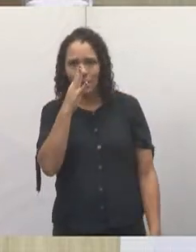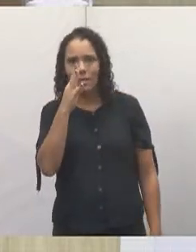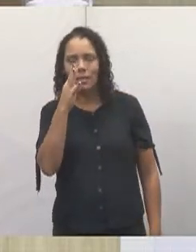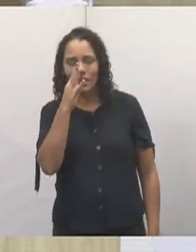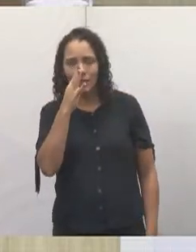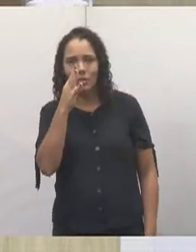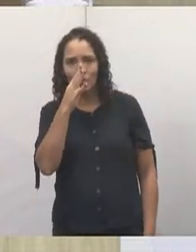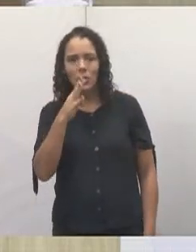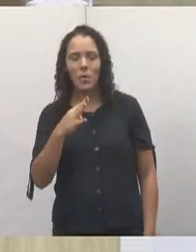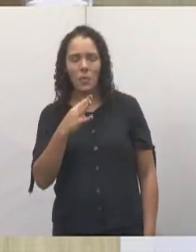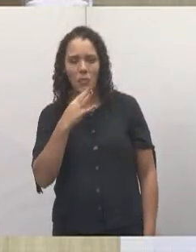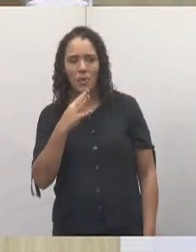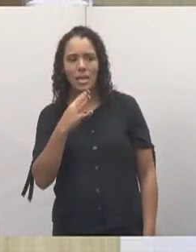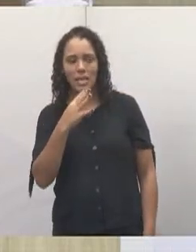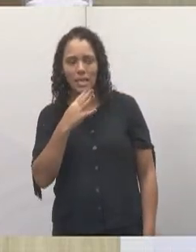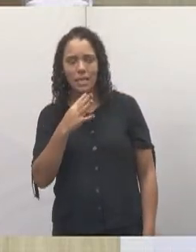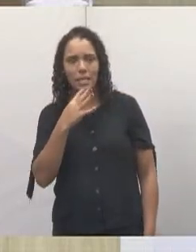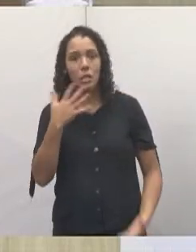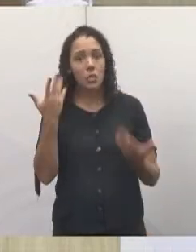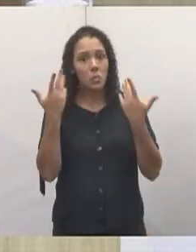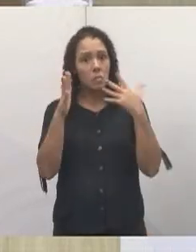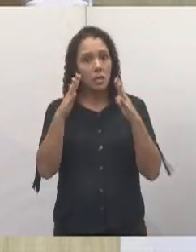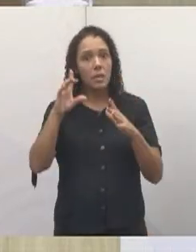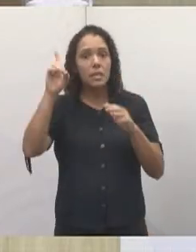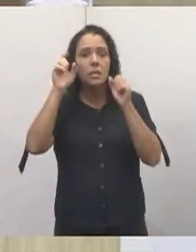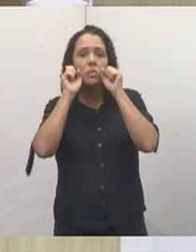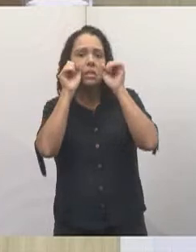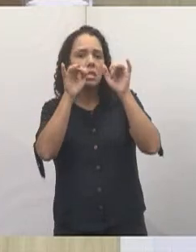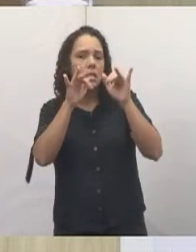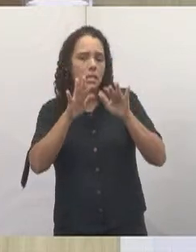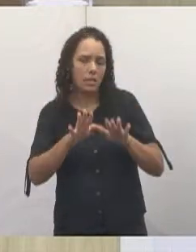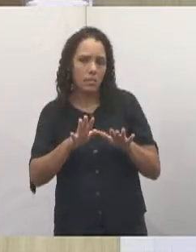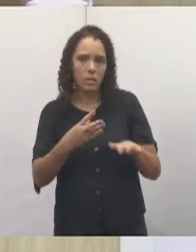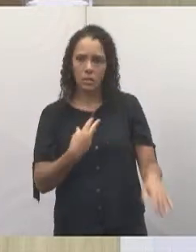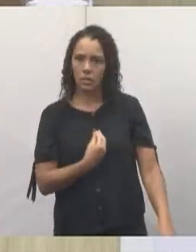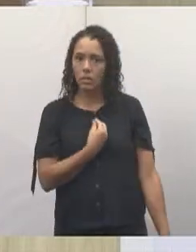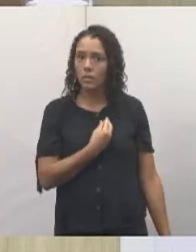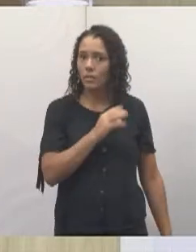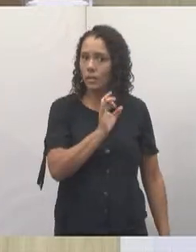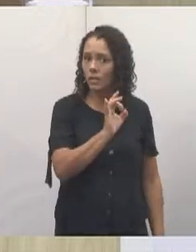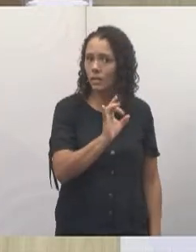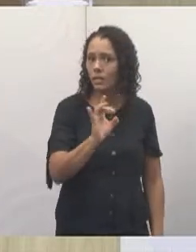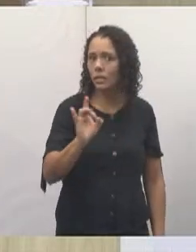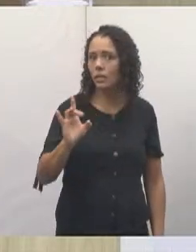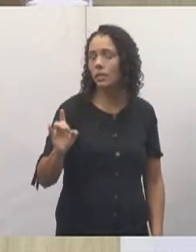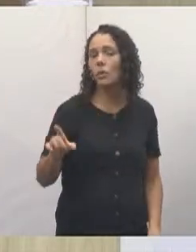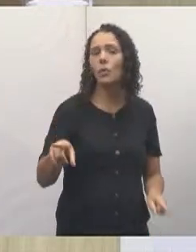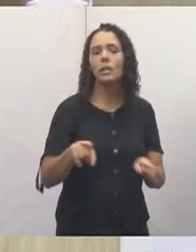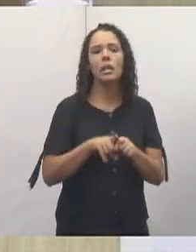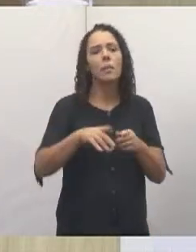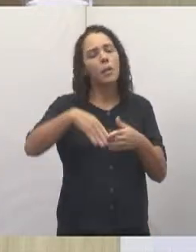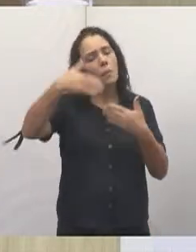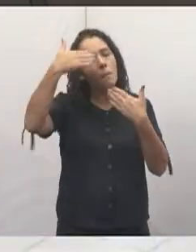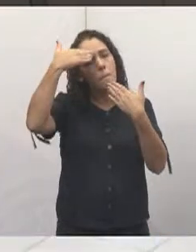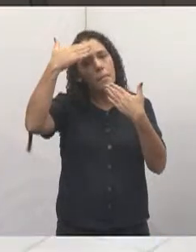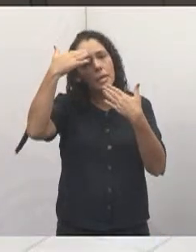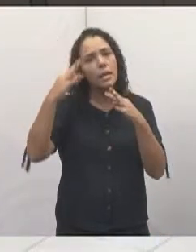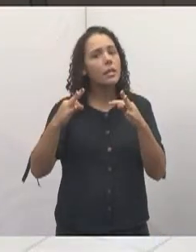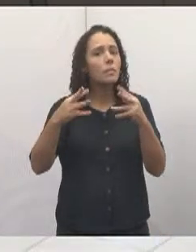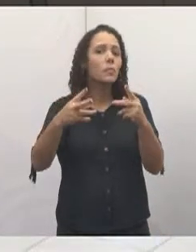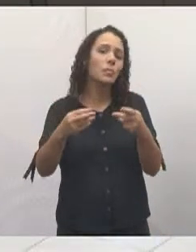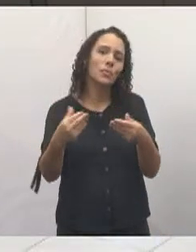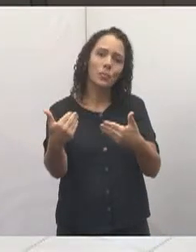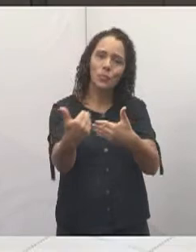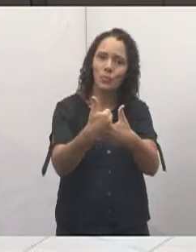parabéns a todos, Deus abençoe vocês, Deus continue iluminando a vida de vocês, e agradeço a presença de todos também, os